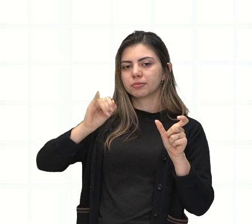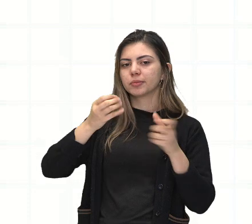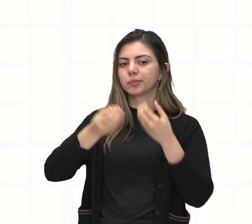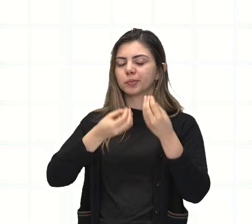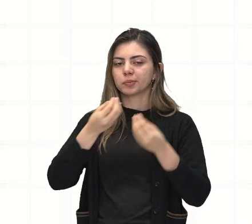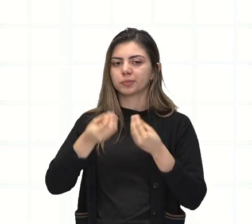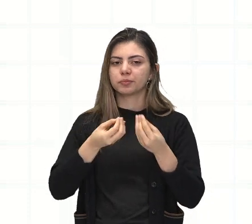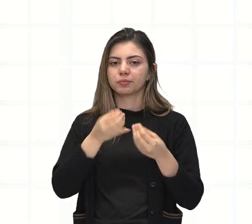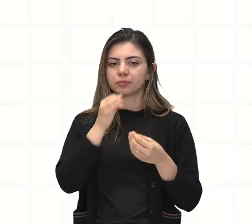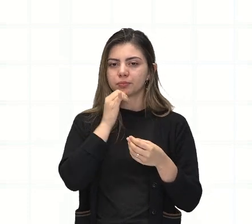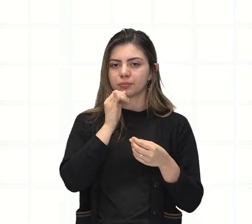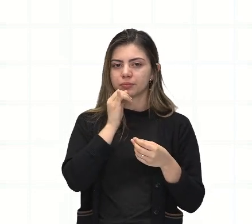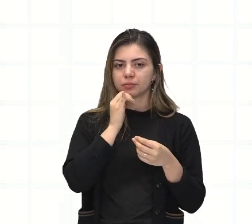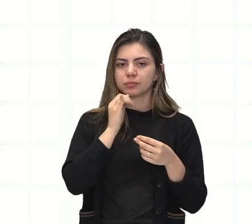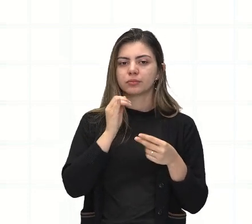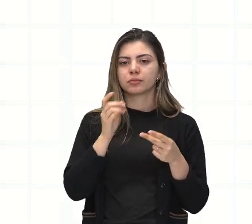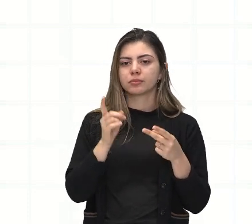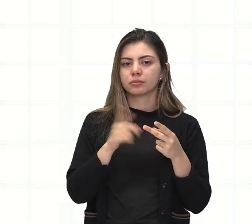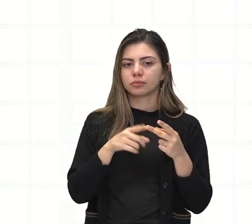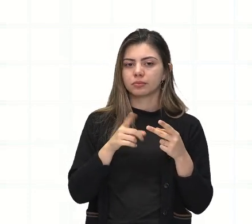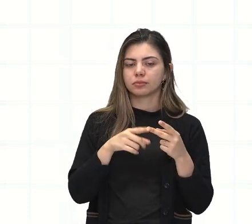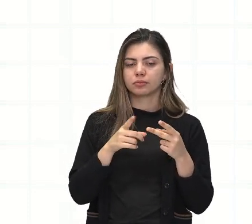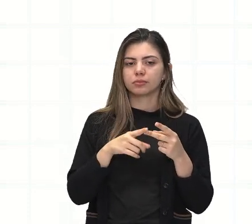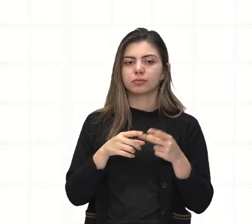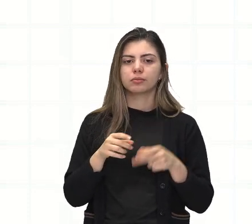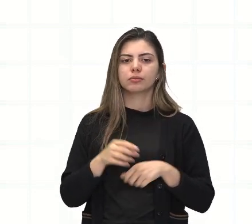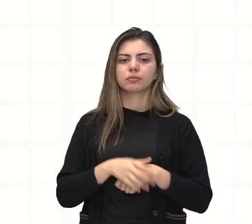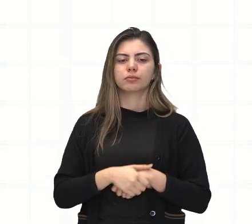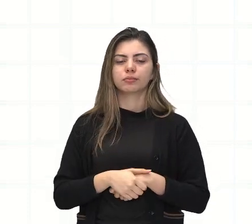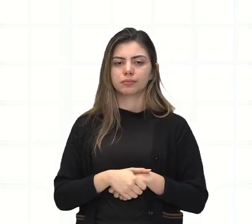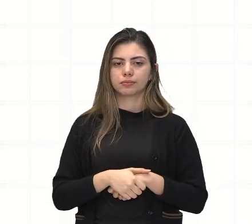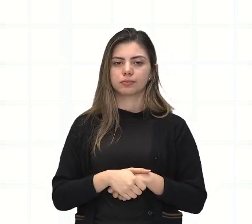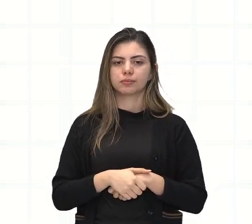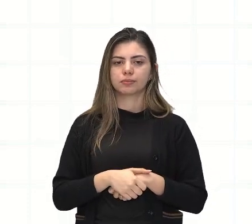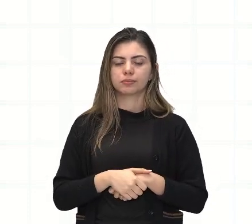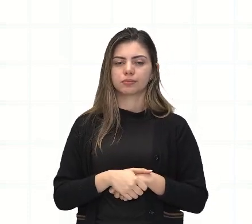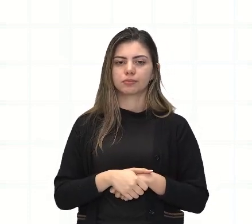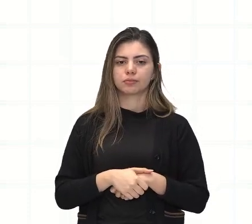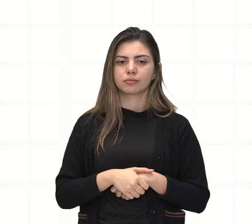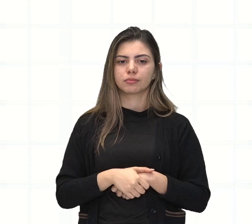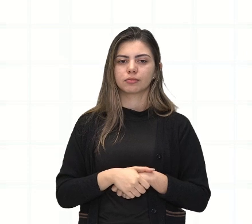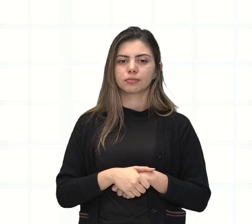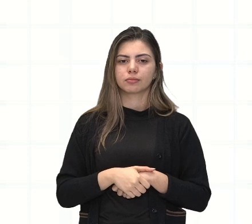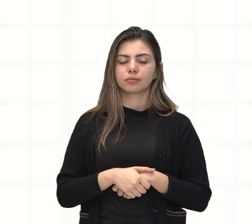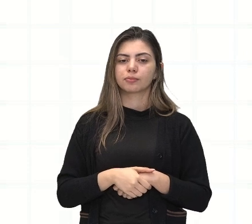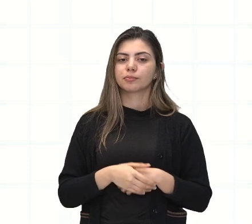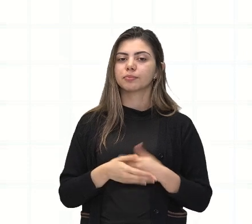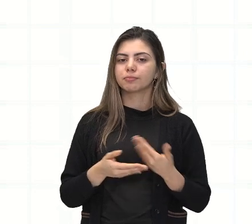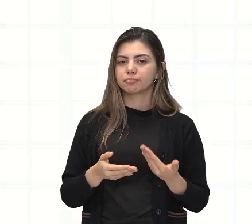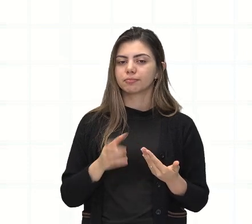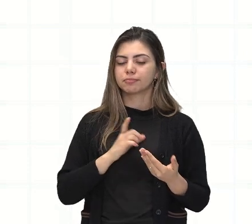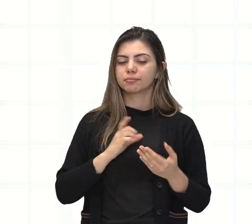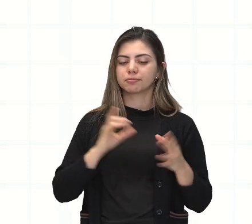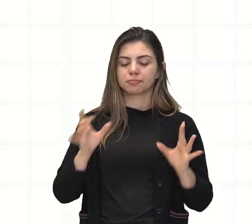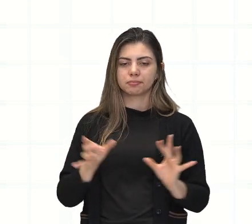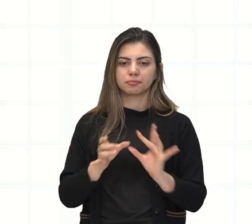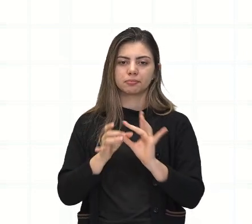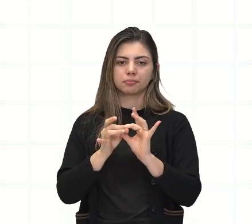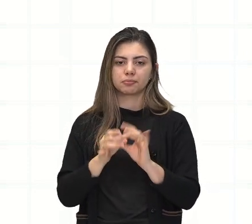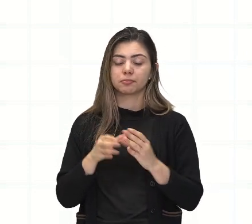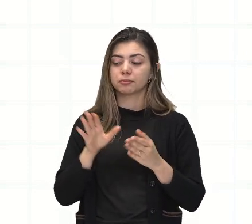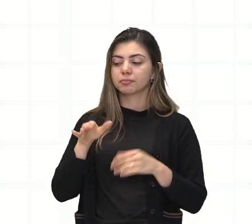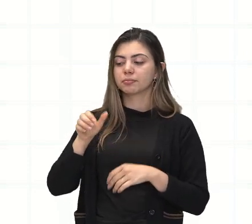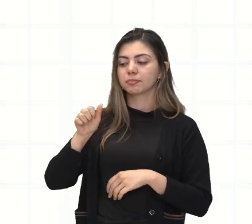Então, pega-se, né? Vamos pegar aqui no exemplo 2, unindo.